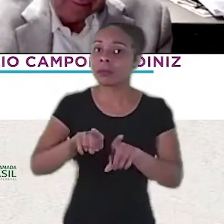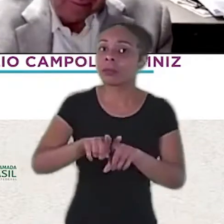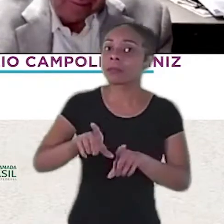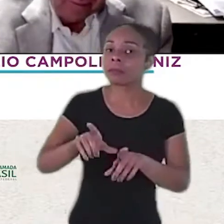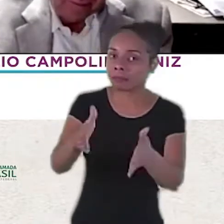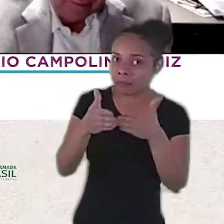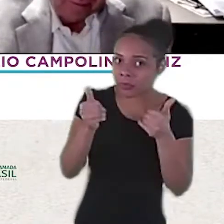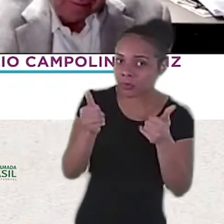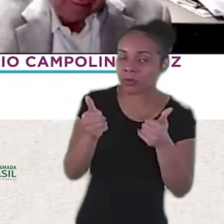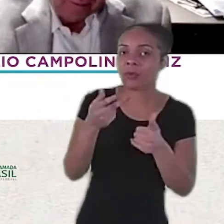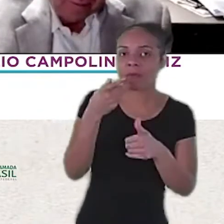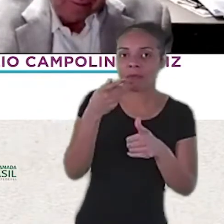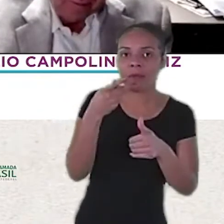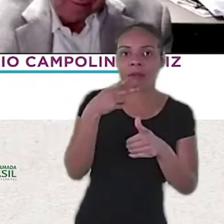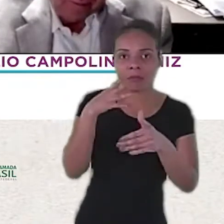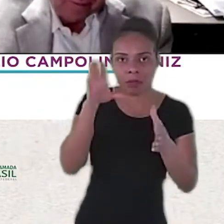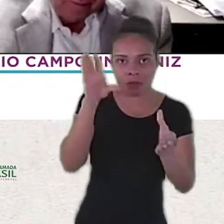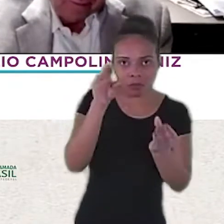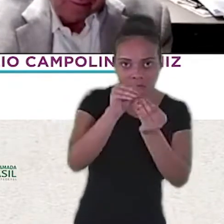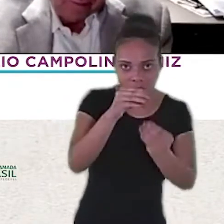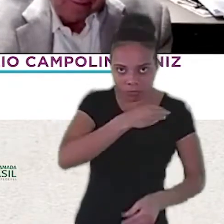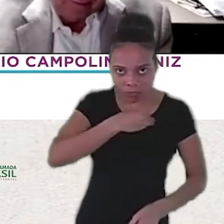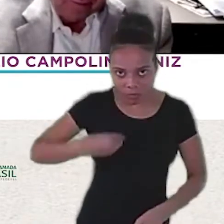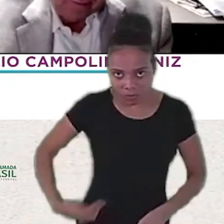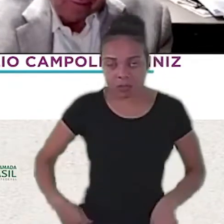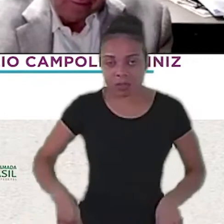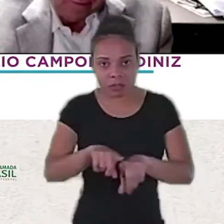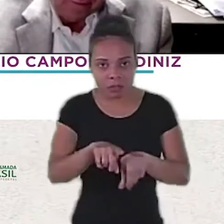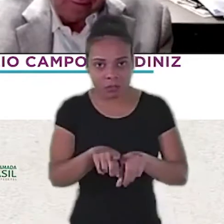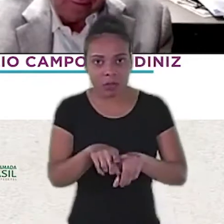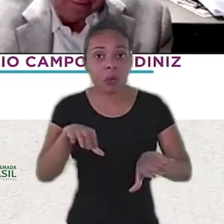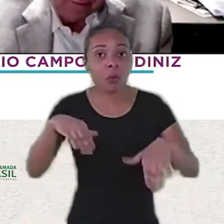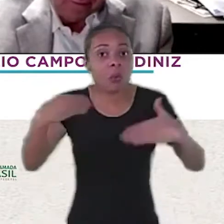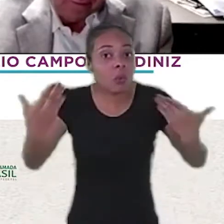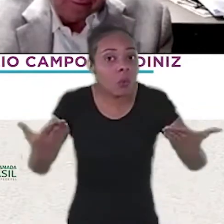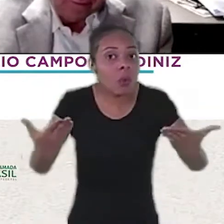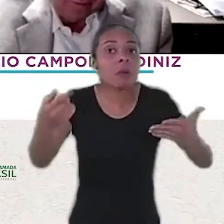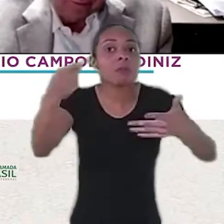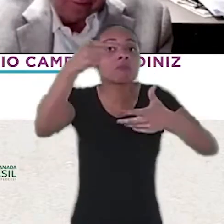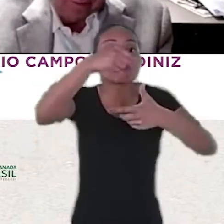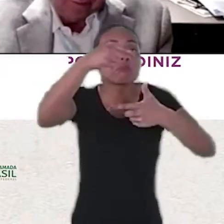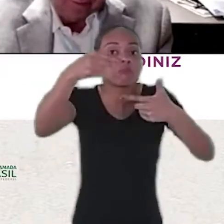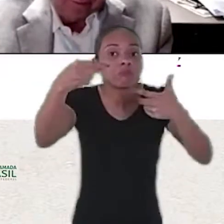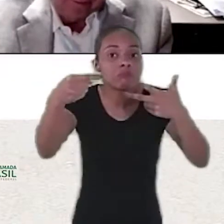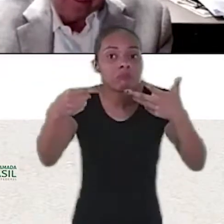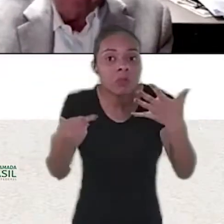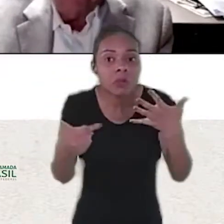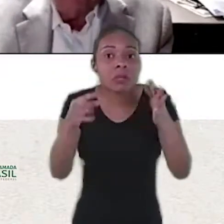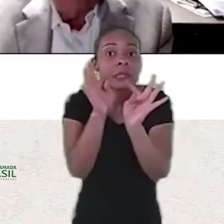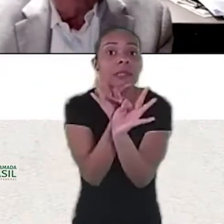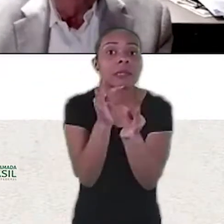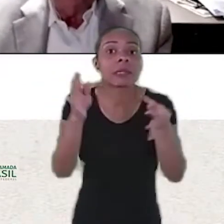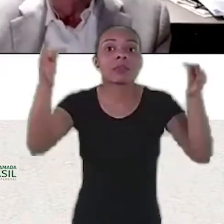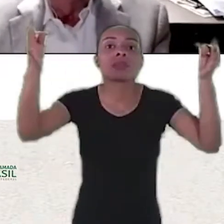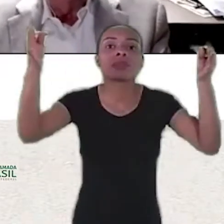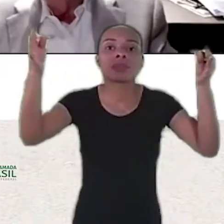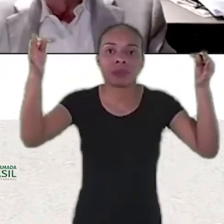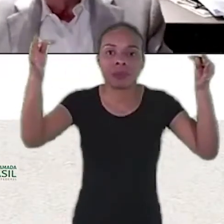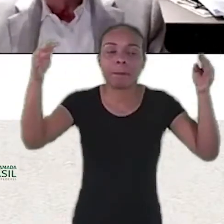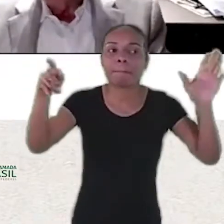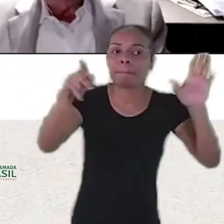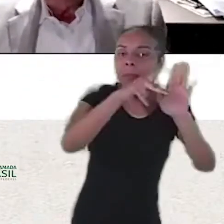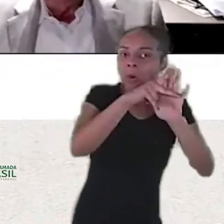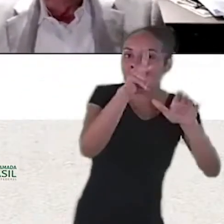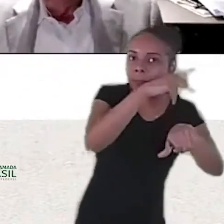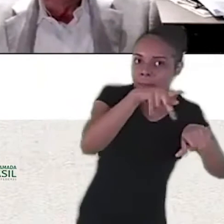fator primordial para o desenvolvimento tecnológico chinês e se é isso que vai determinar